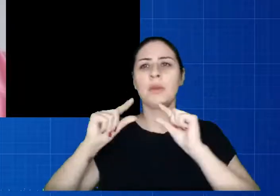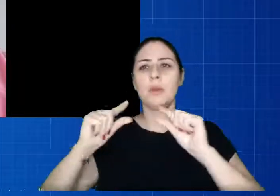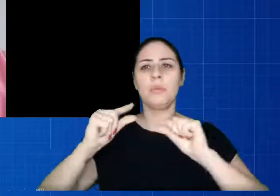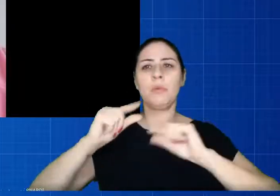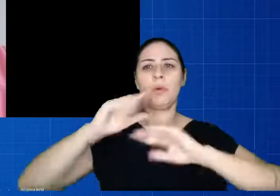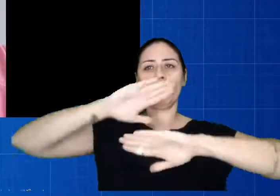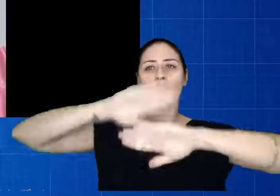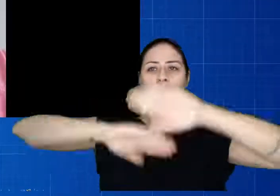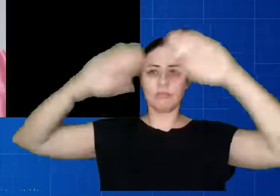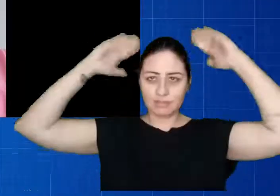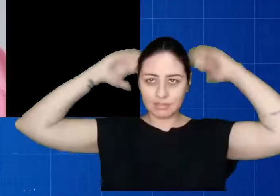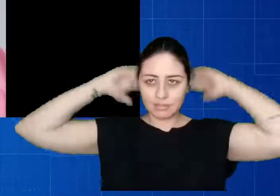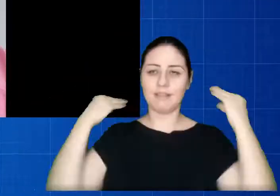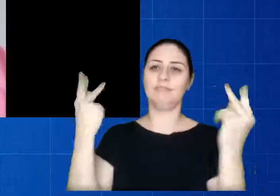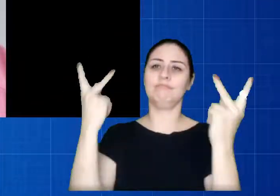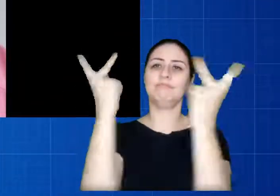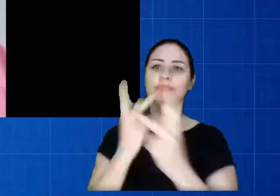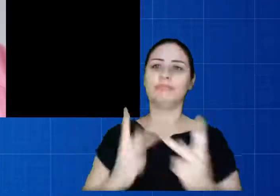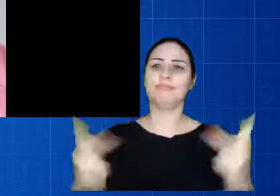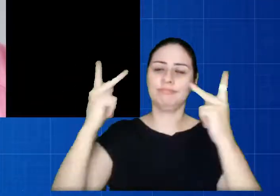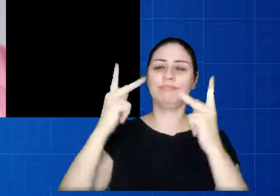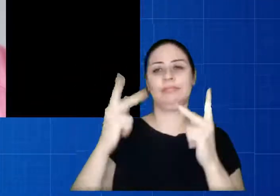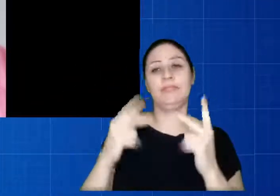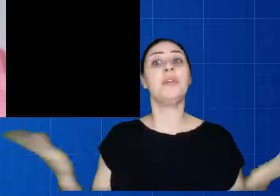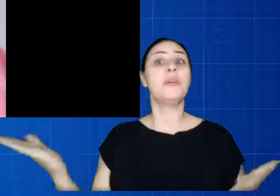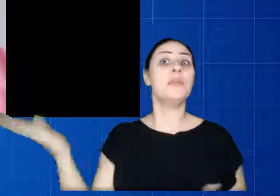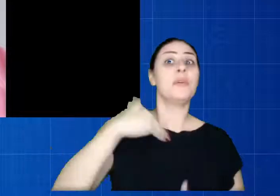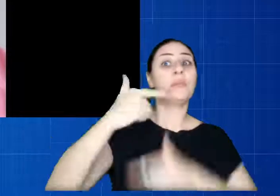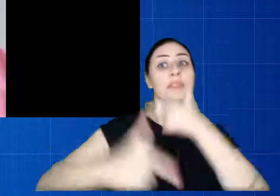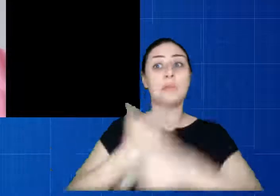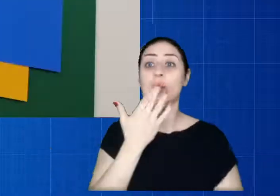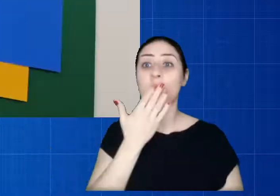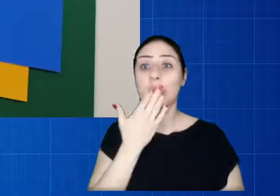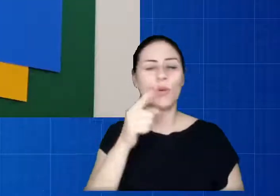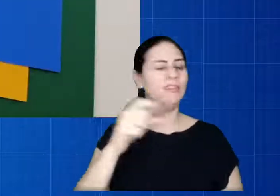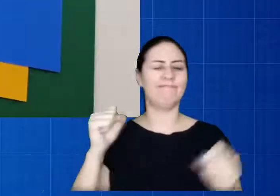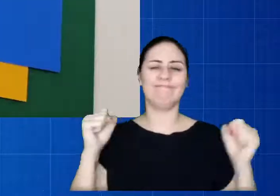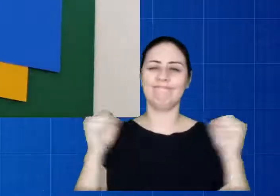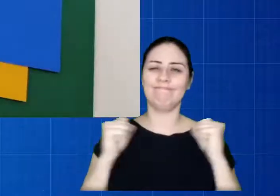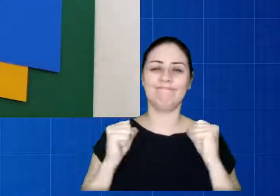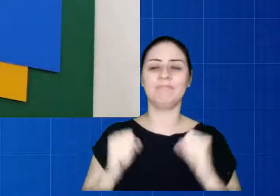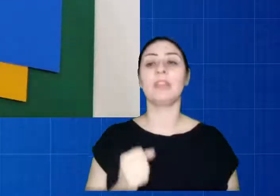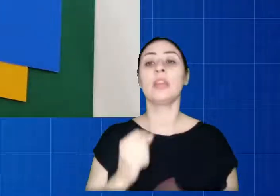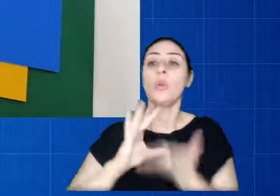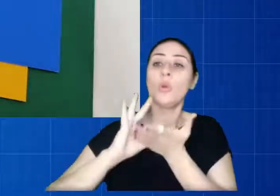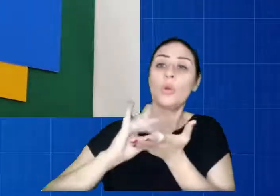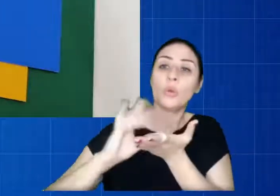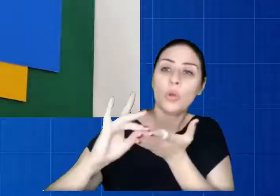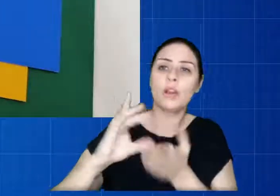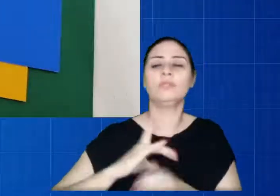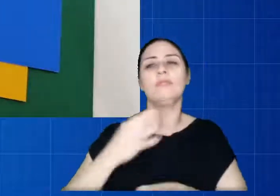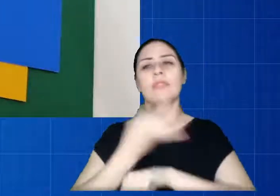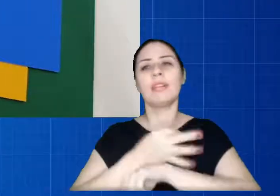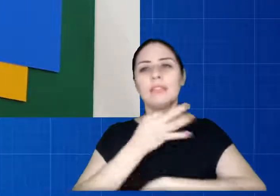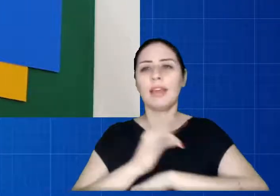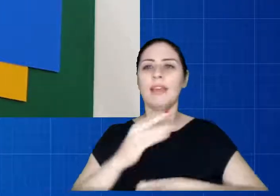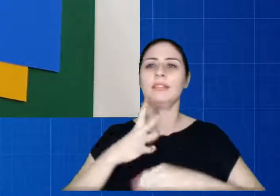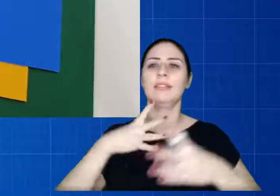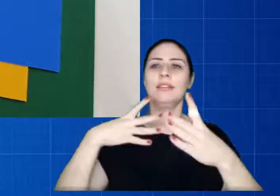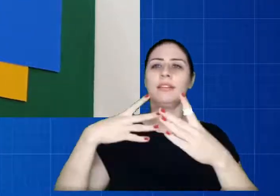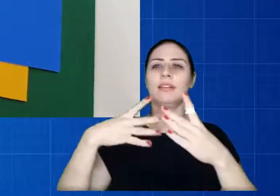cenário aqui, tá bom? Vamos trabalhar com cor? Você vai adorar! A colagem é uma técnica das